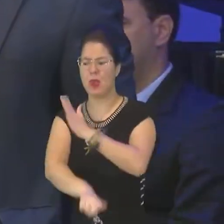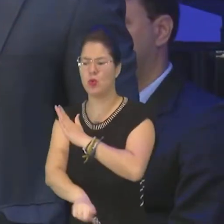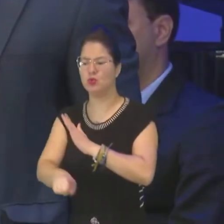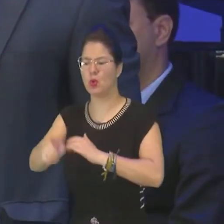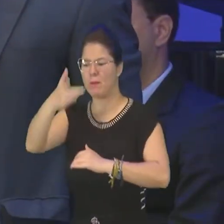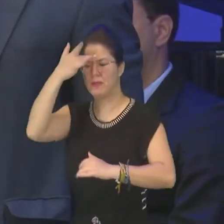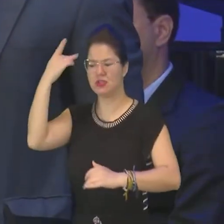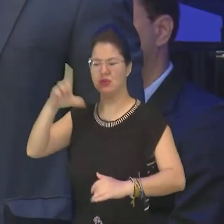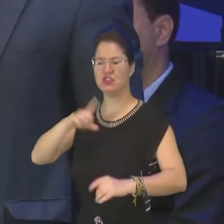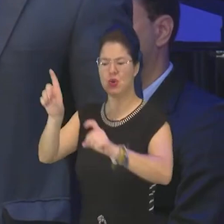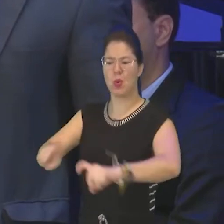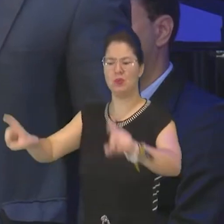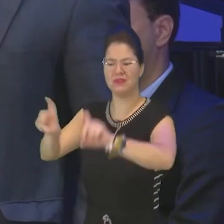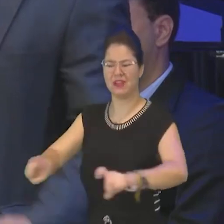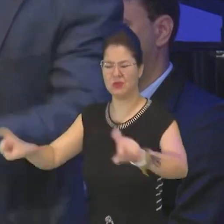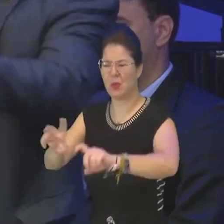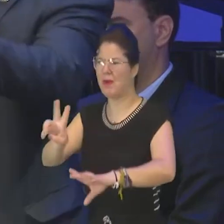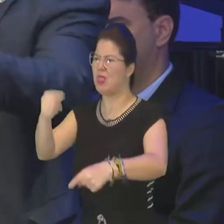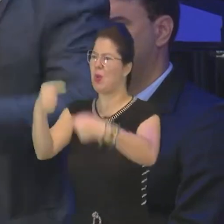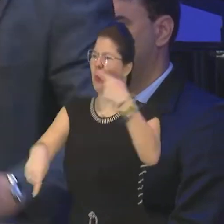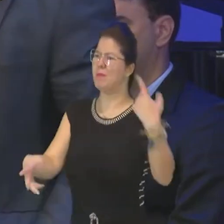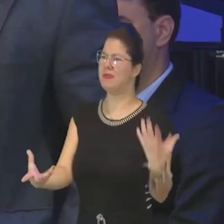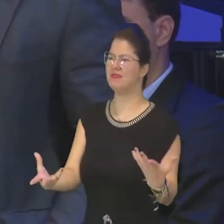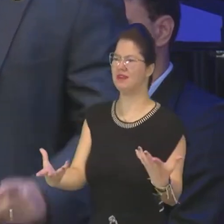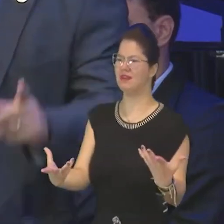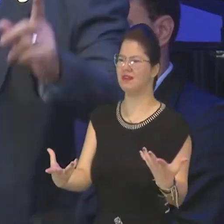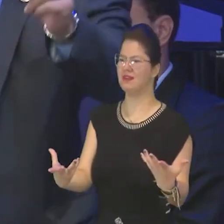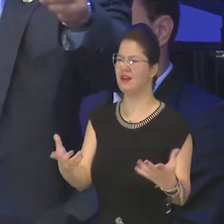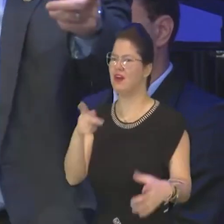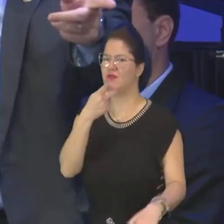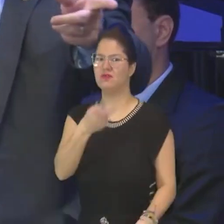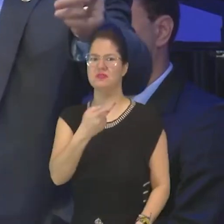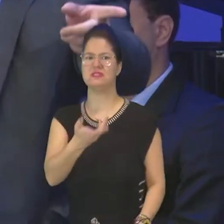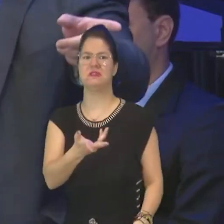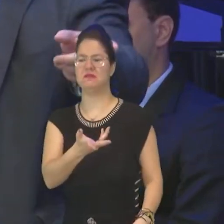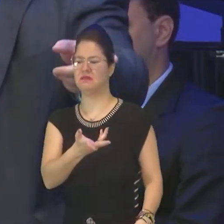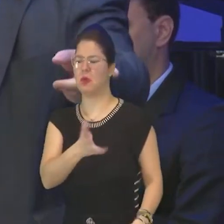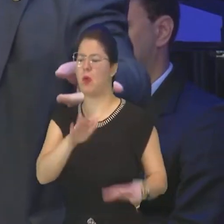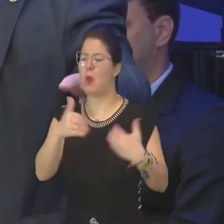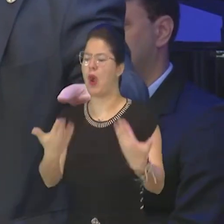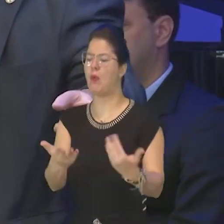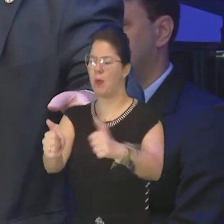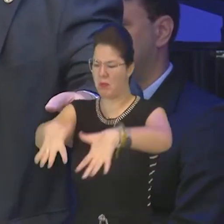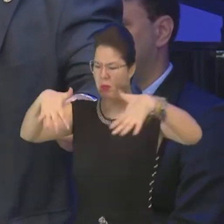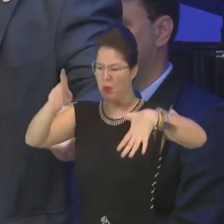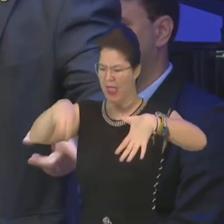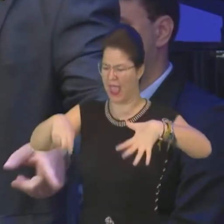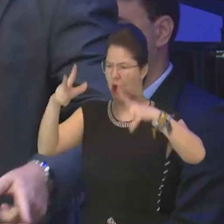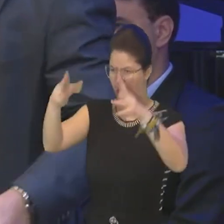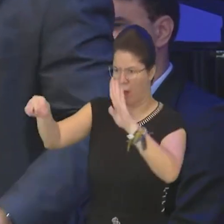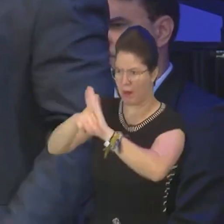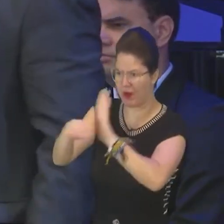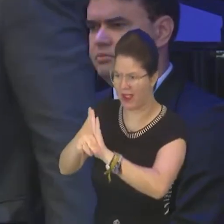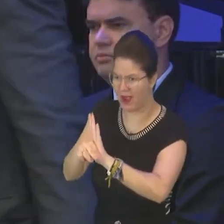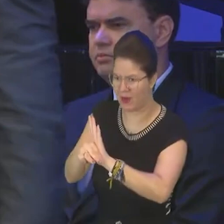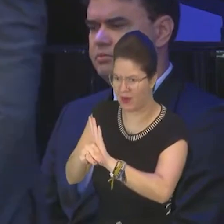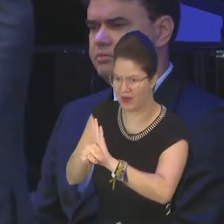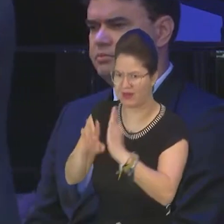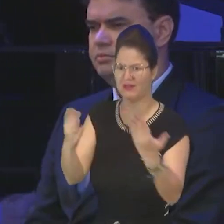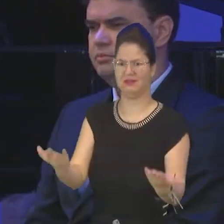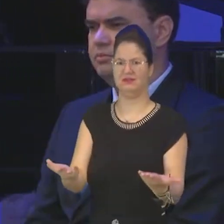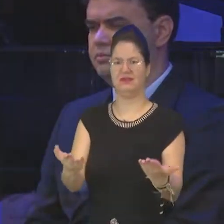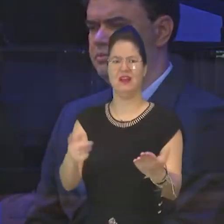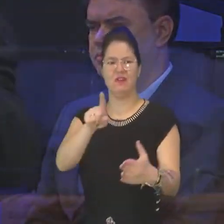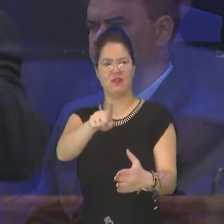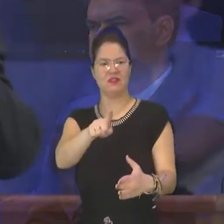perguntou. Onde você pensa que você está? Você está falando para o público da Memorial? Você sabe onde você